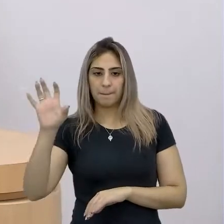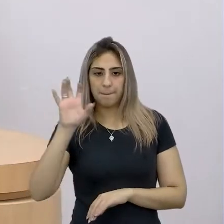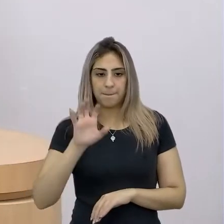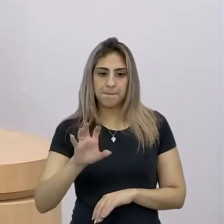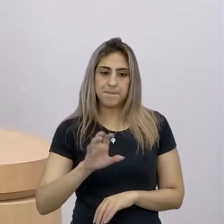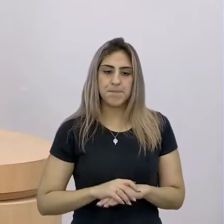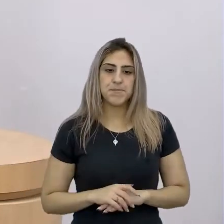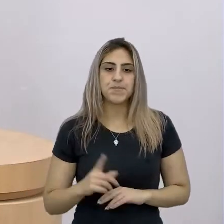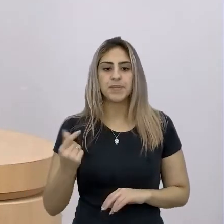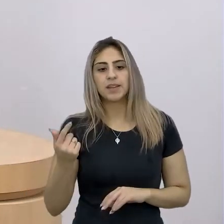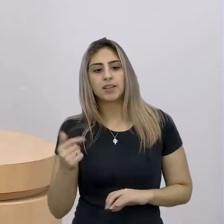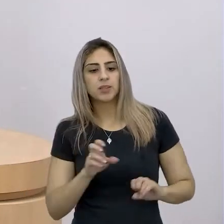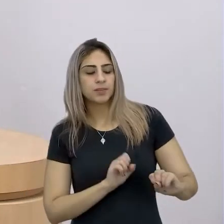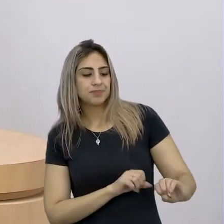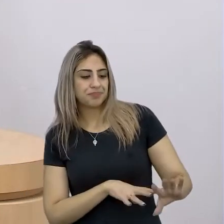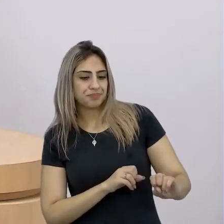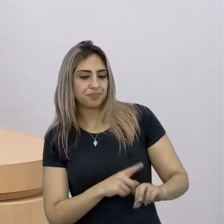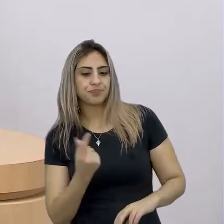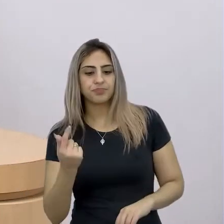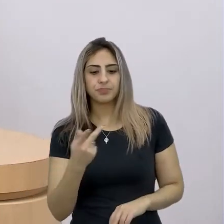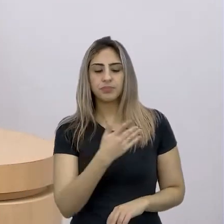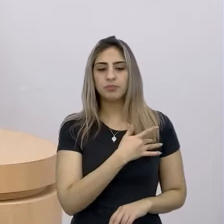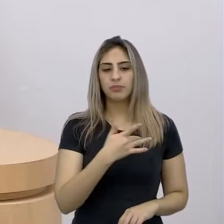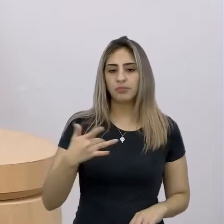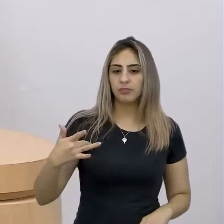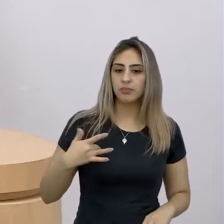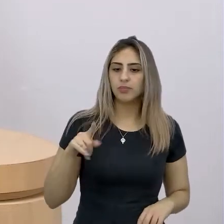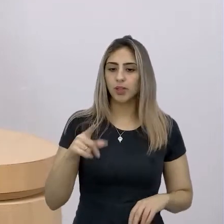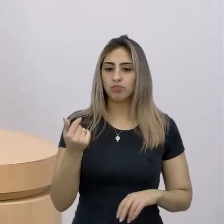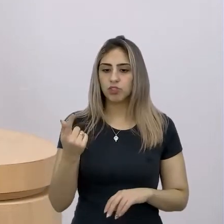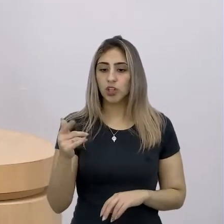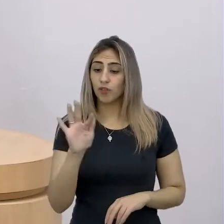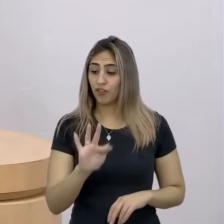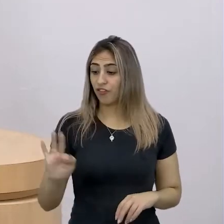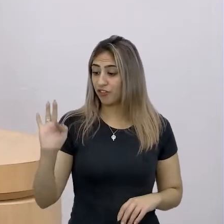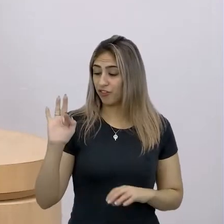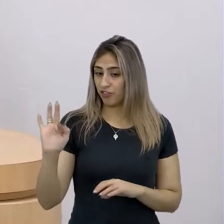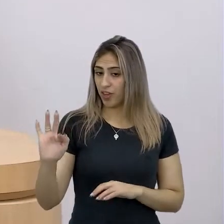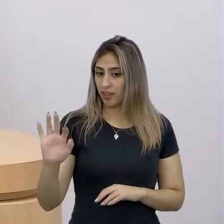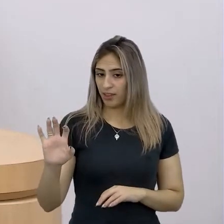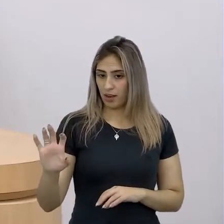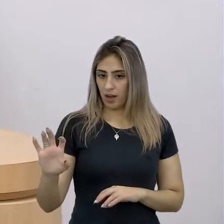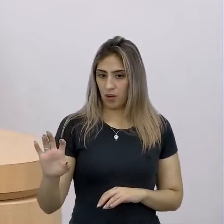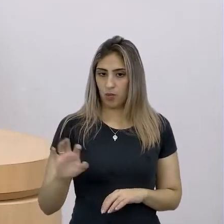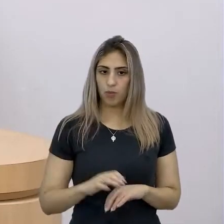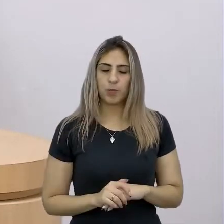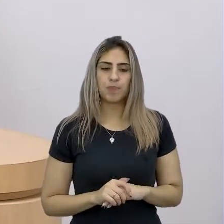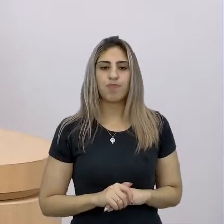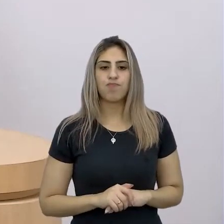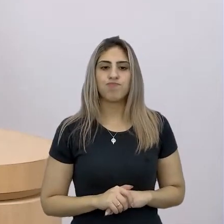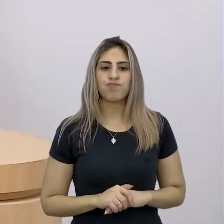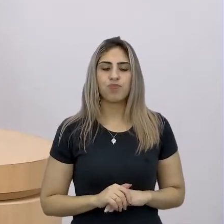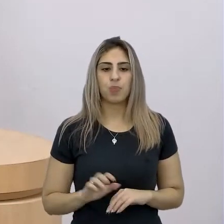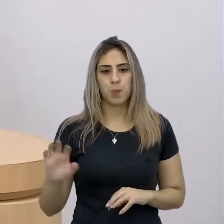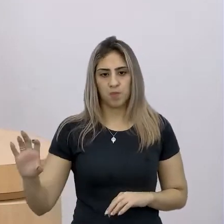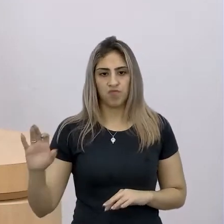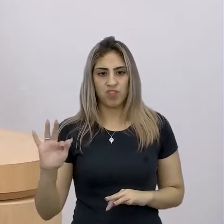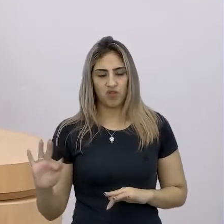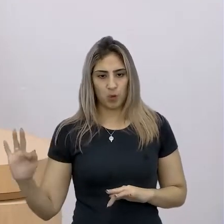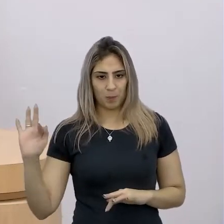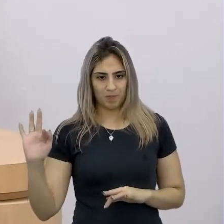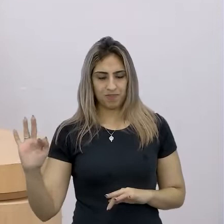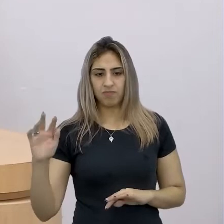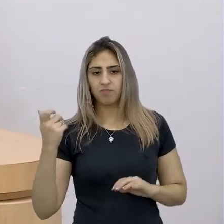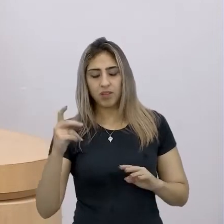Então, dinheiro da educação, dinheiro da saúde, que é um dinheiro federal, e que justamente tem que